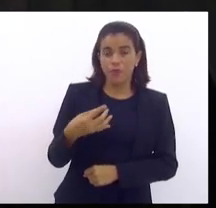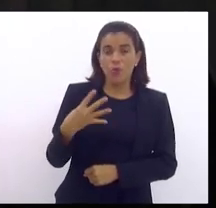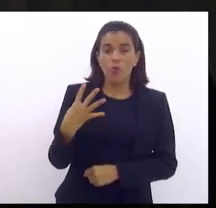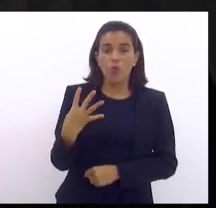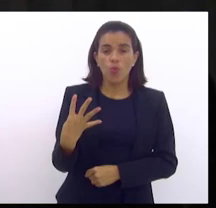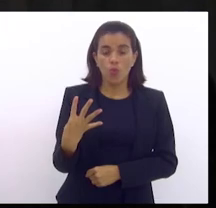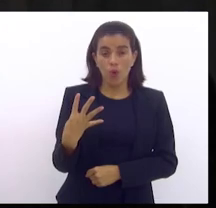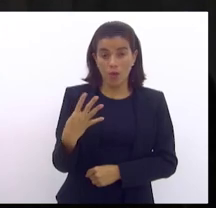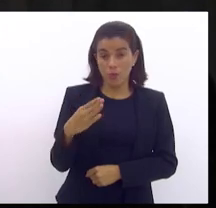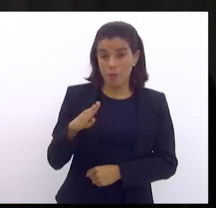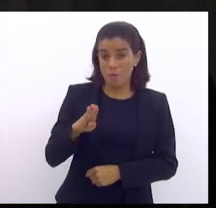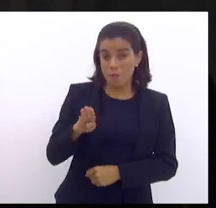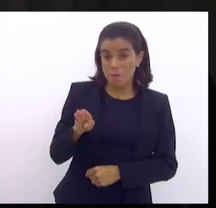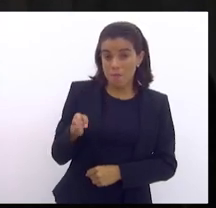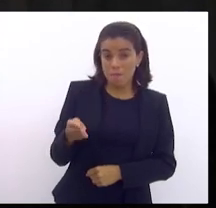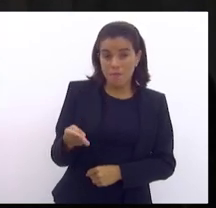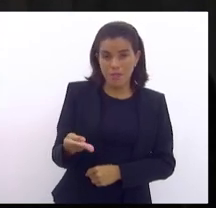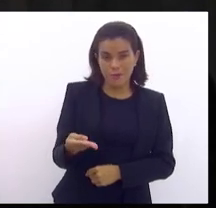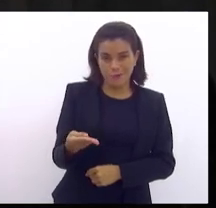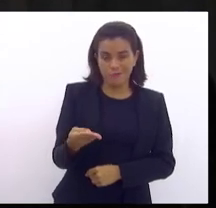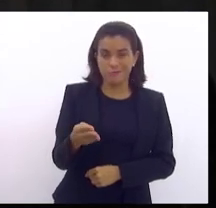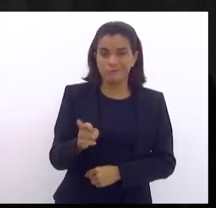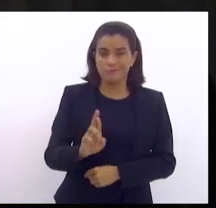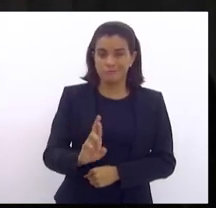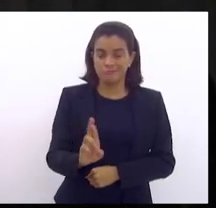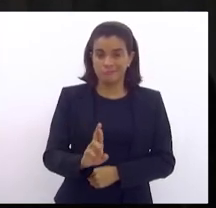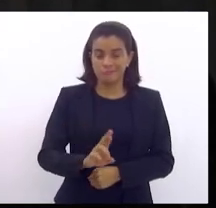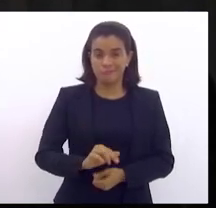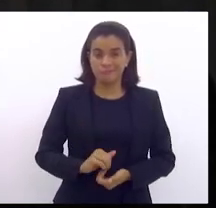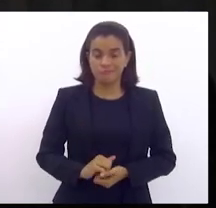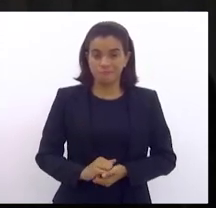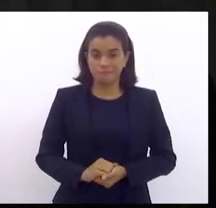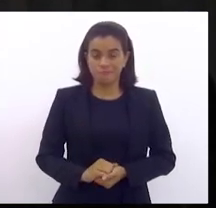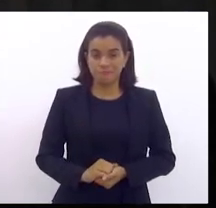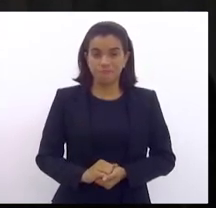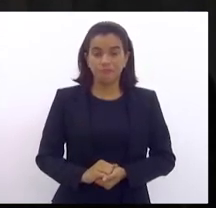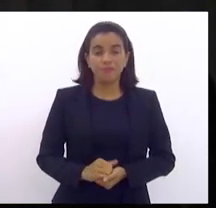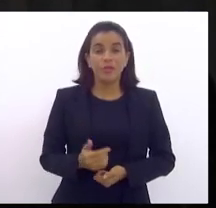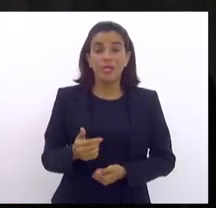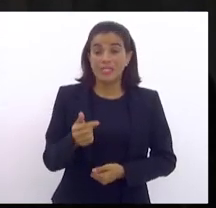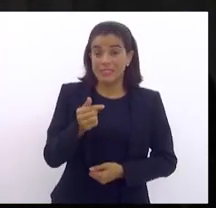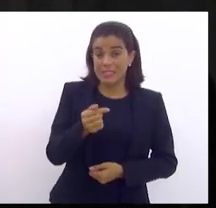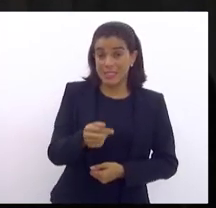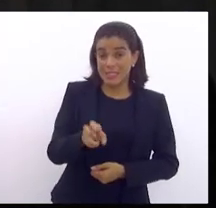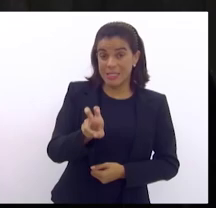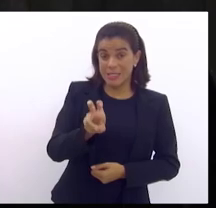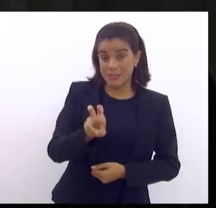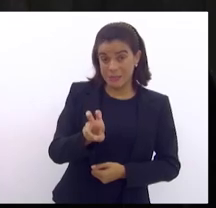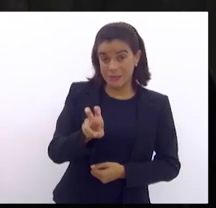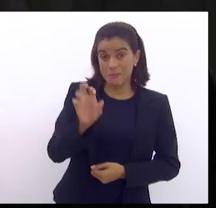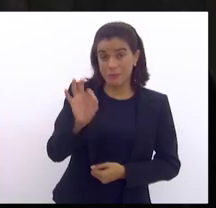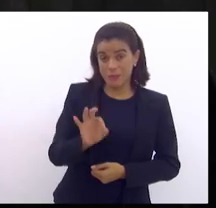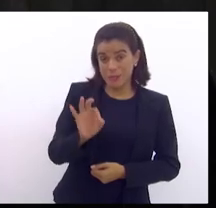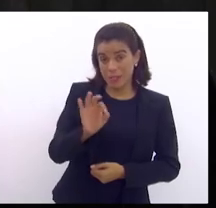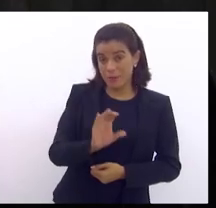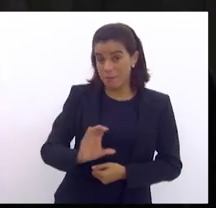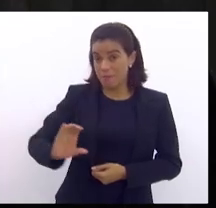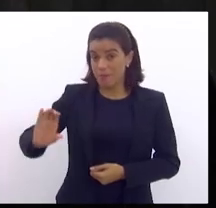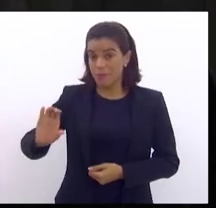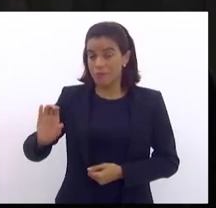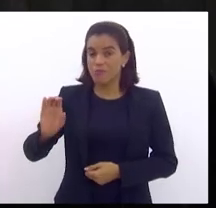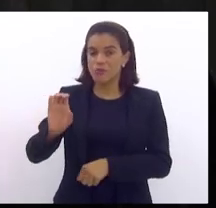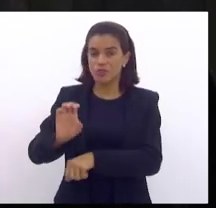bilhões de reais, dos quais 75% serão do Estado